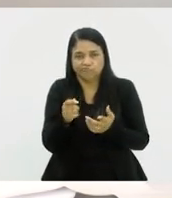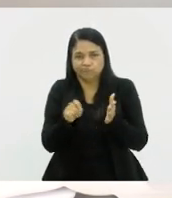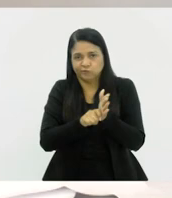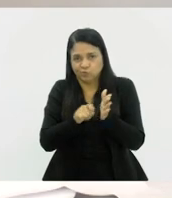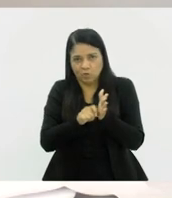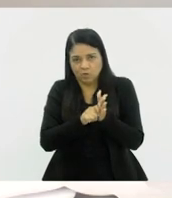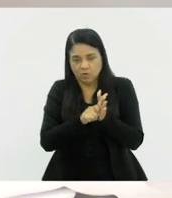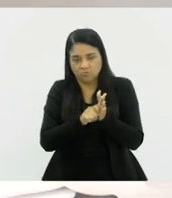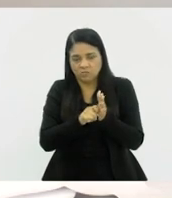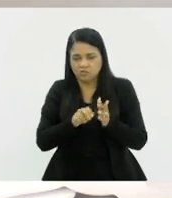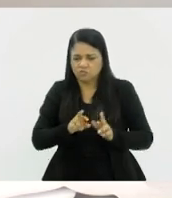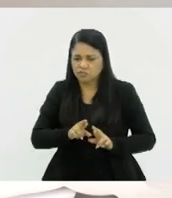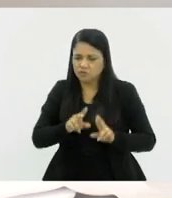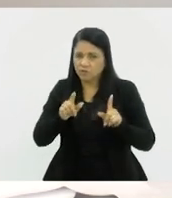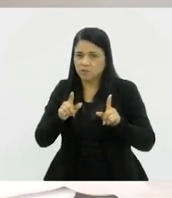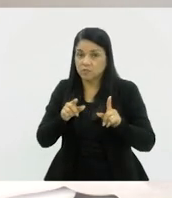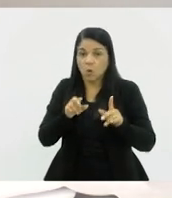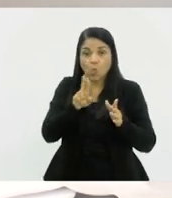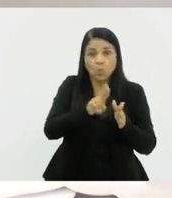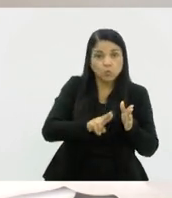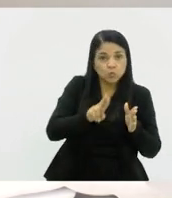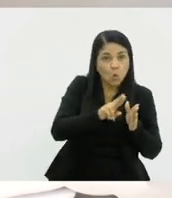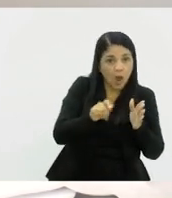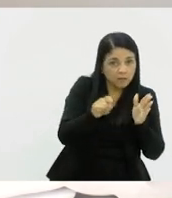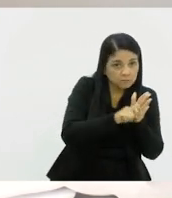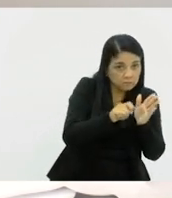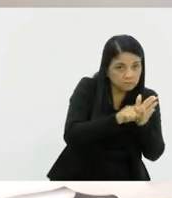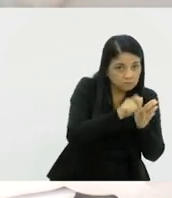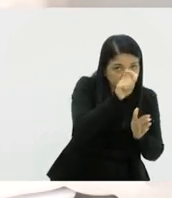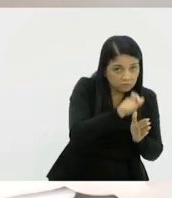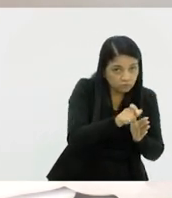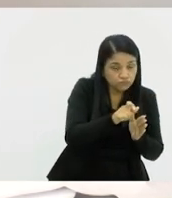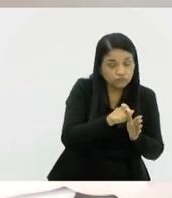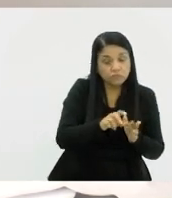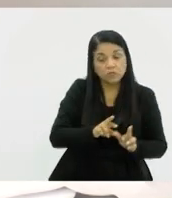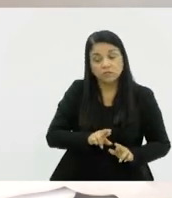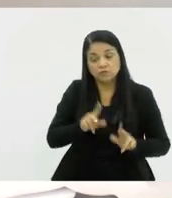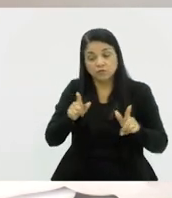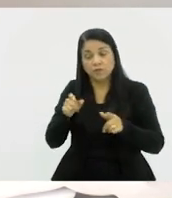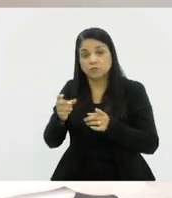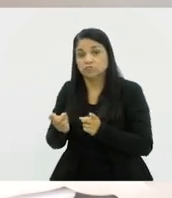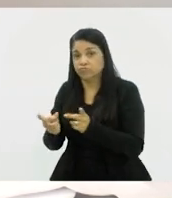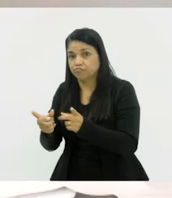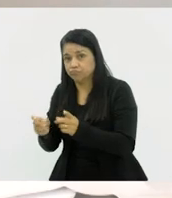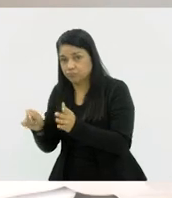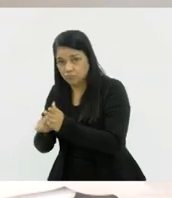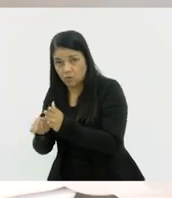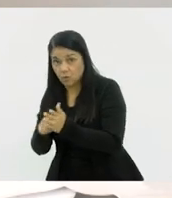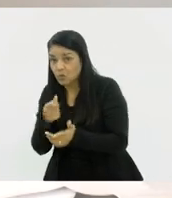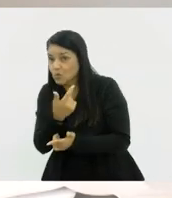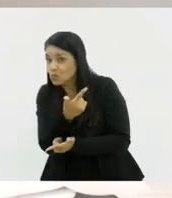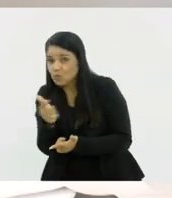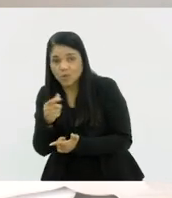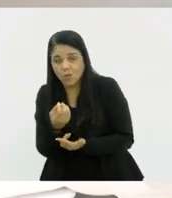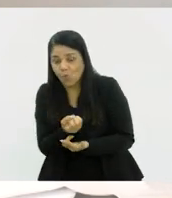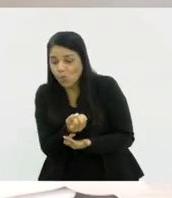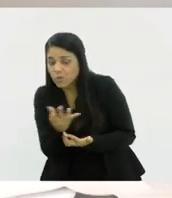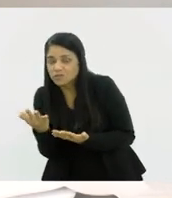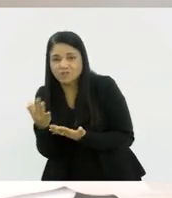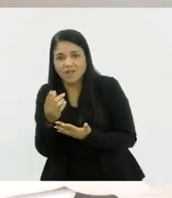do traficante a polícia militar tá exercendo o policiamento é a sua